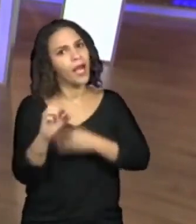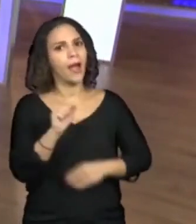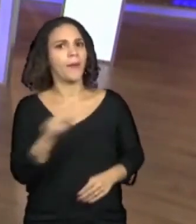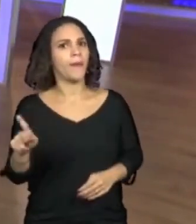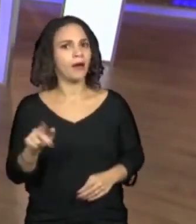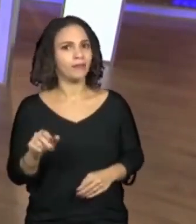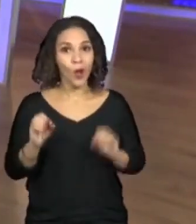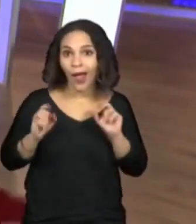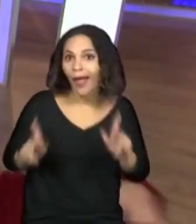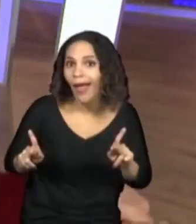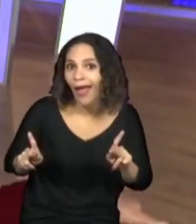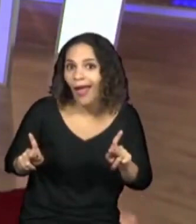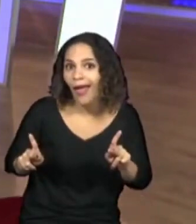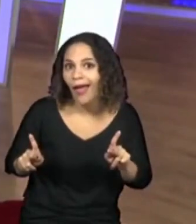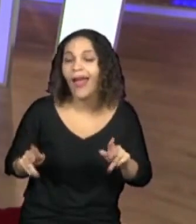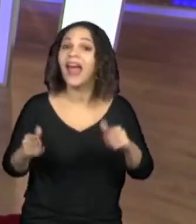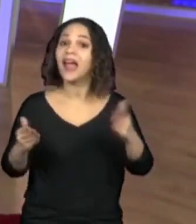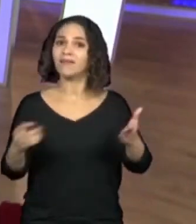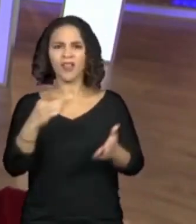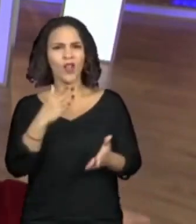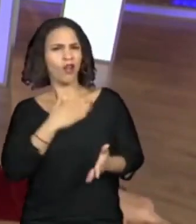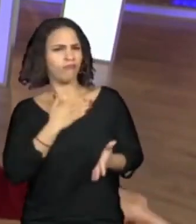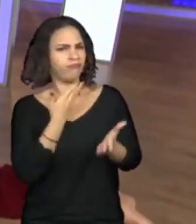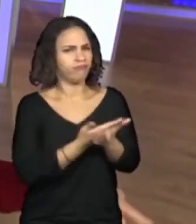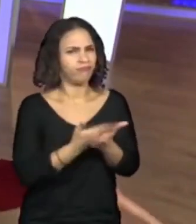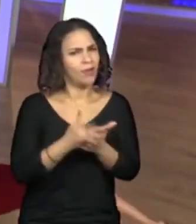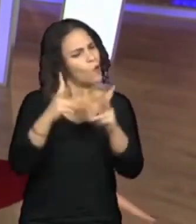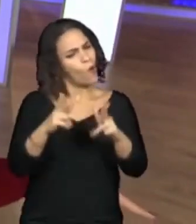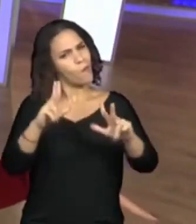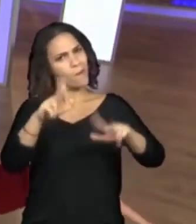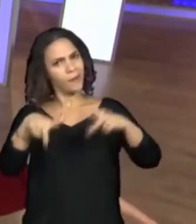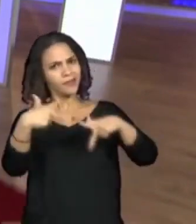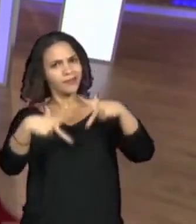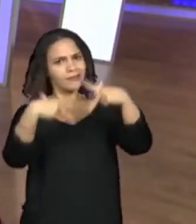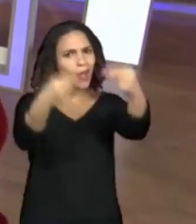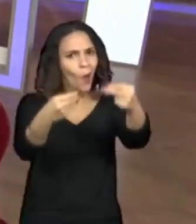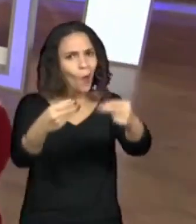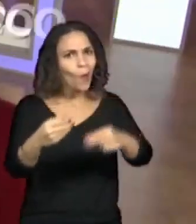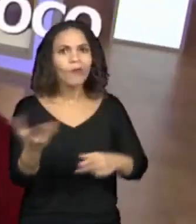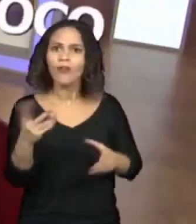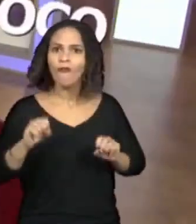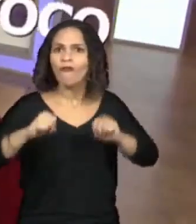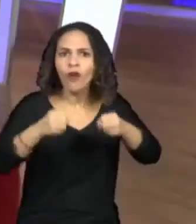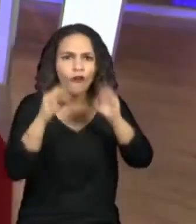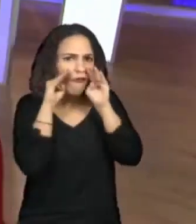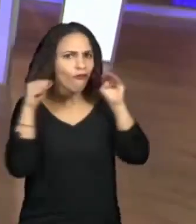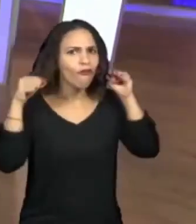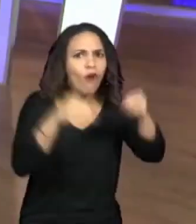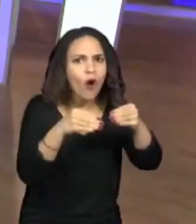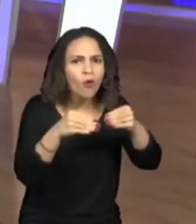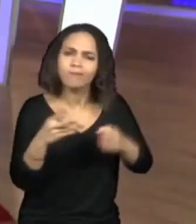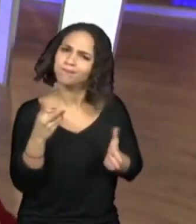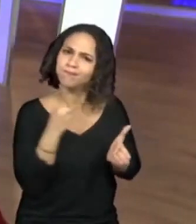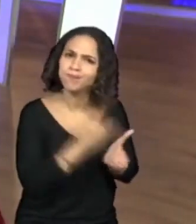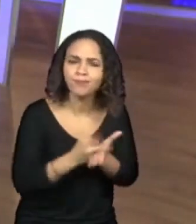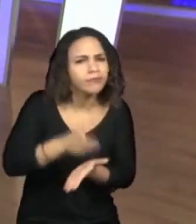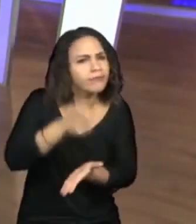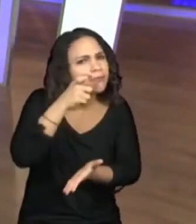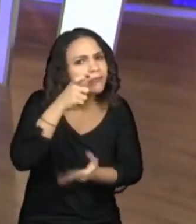Mídias, ok? Pra quem gosta de estudar, esse é um presentão, não é? Então, ó, força, foco e continue